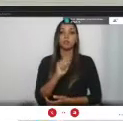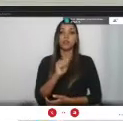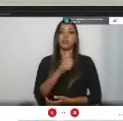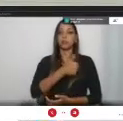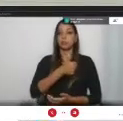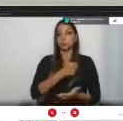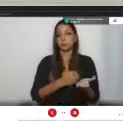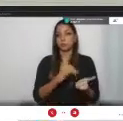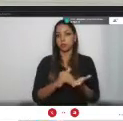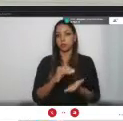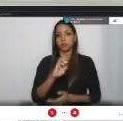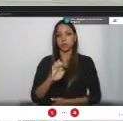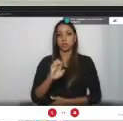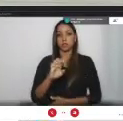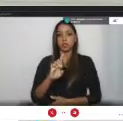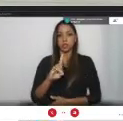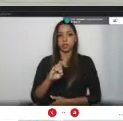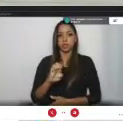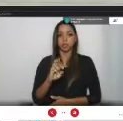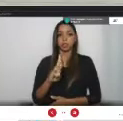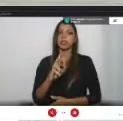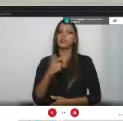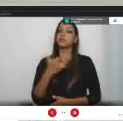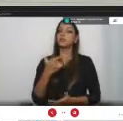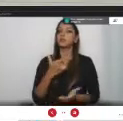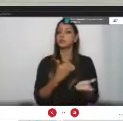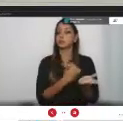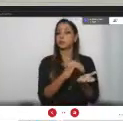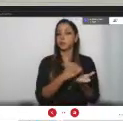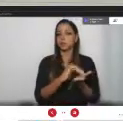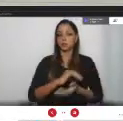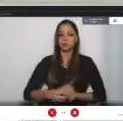Éder Rodrigues, segundo secretário.